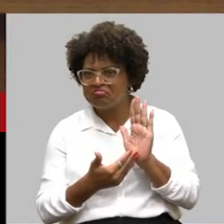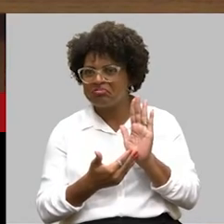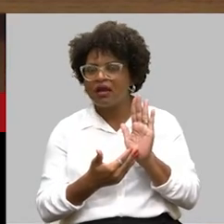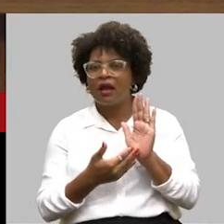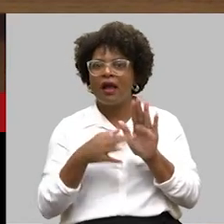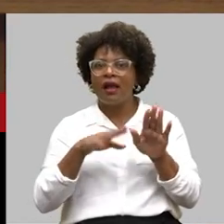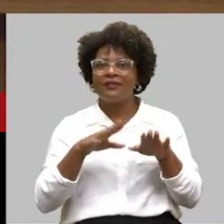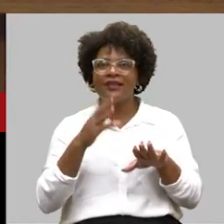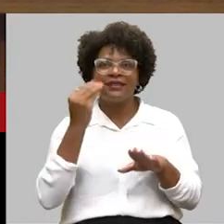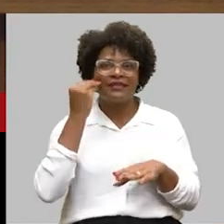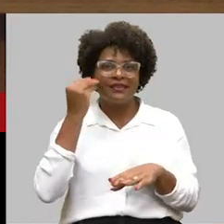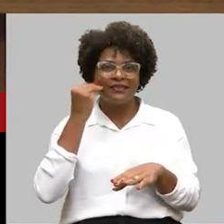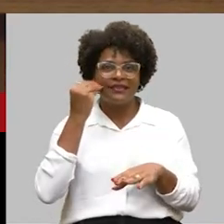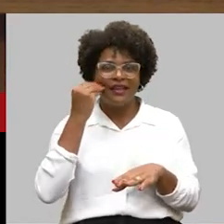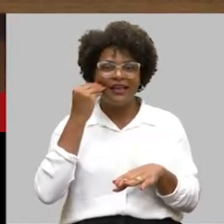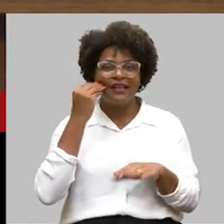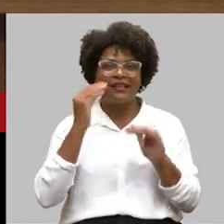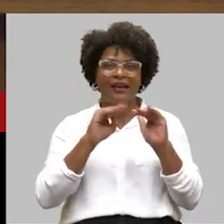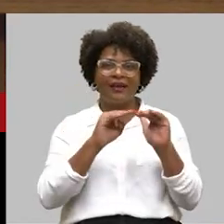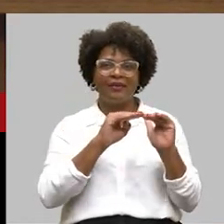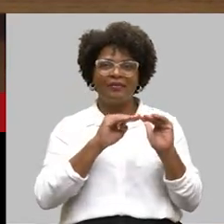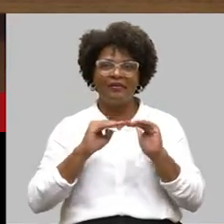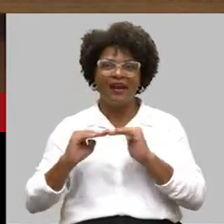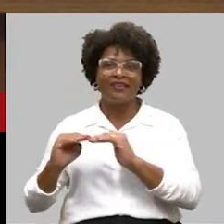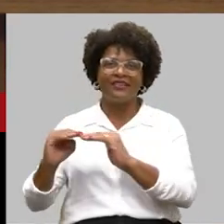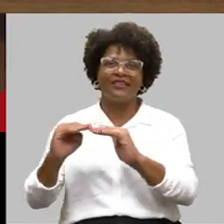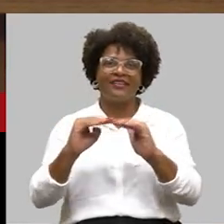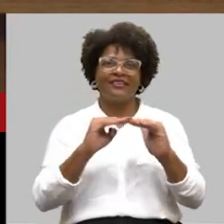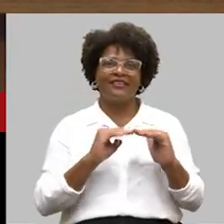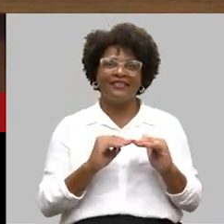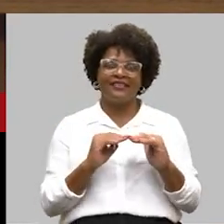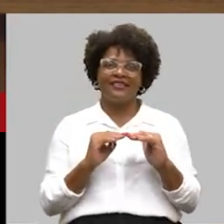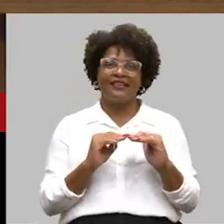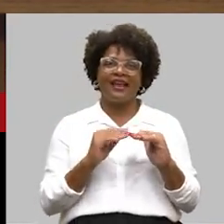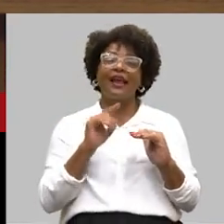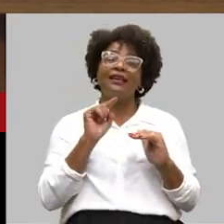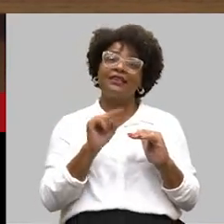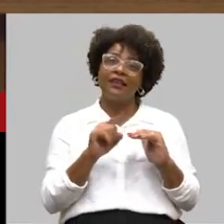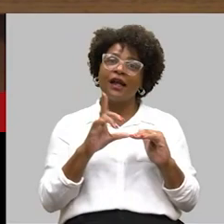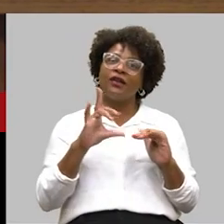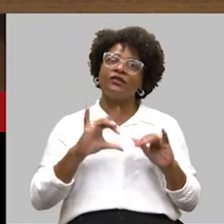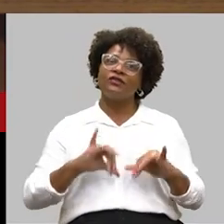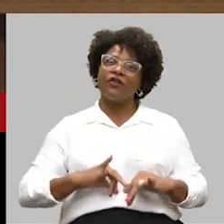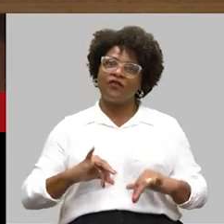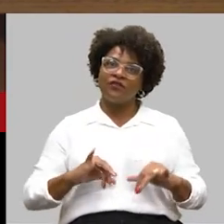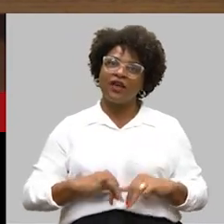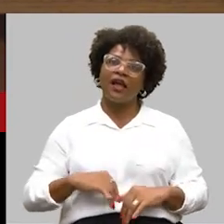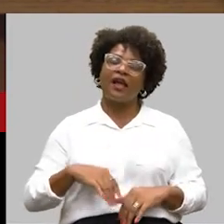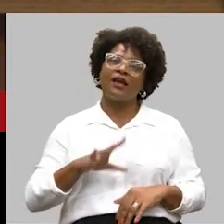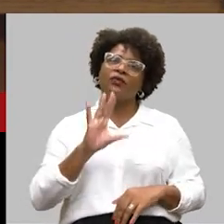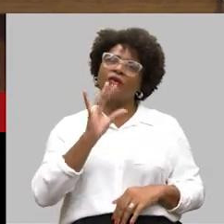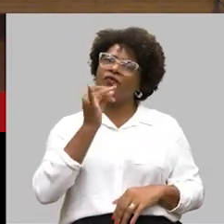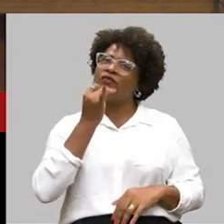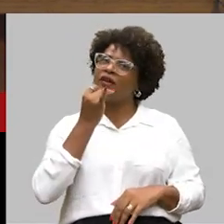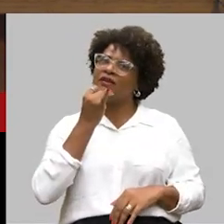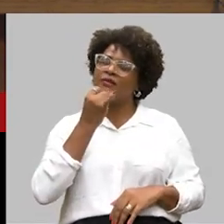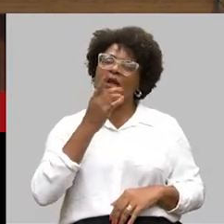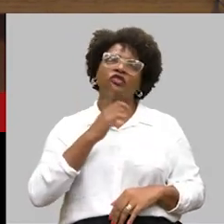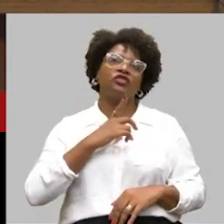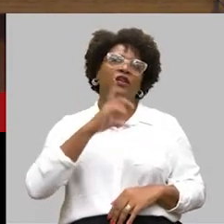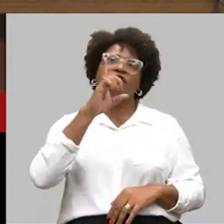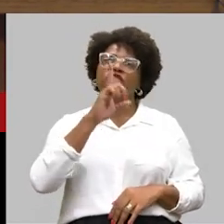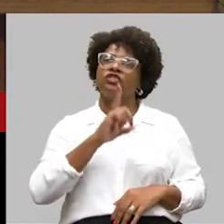padronizar a educação isso a gente tá sofrendo tivem muito retrocessos muito direitos com gelado na